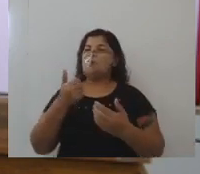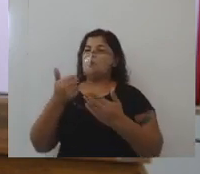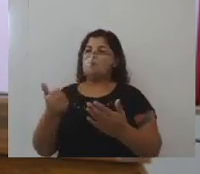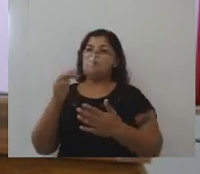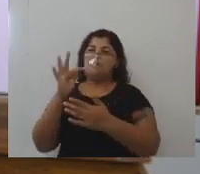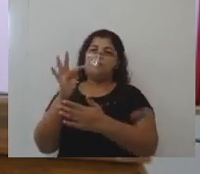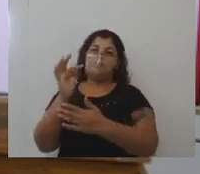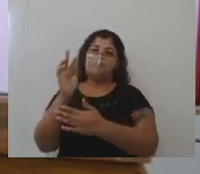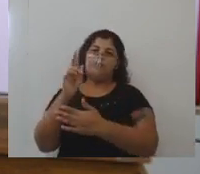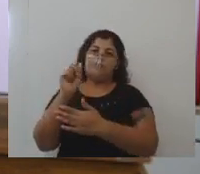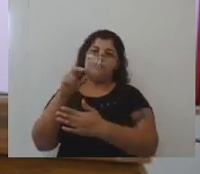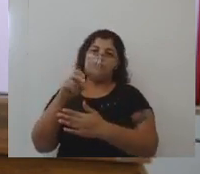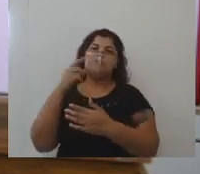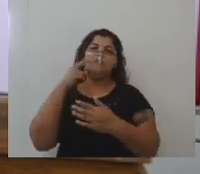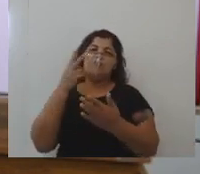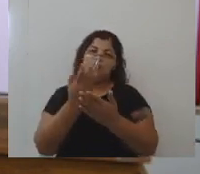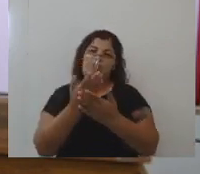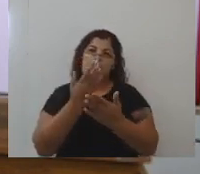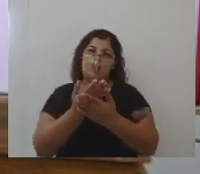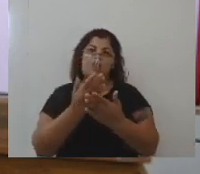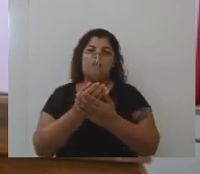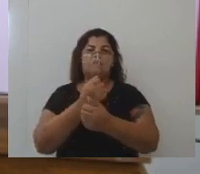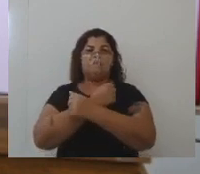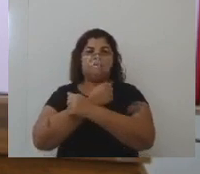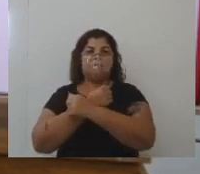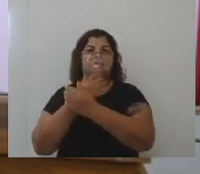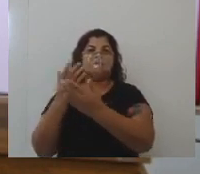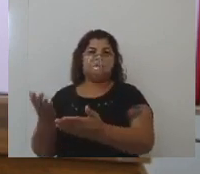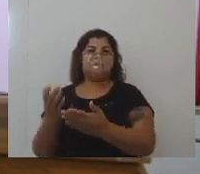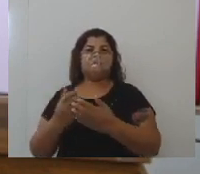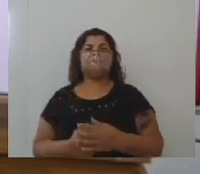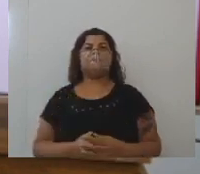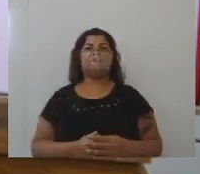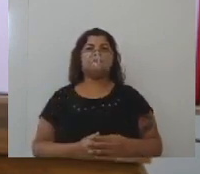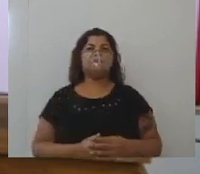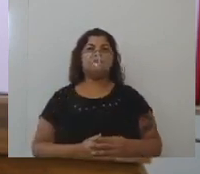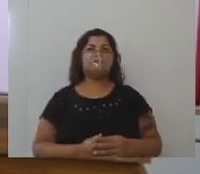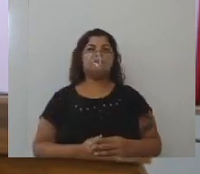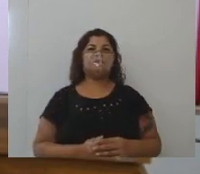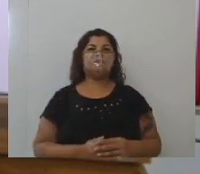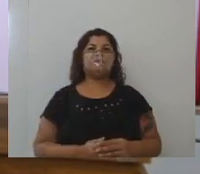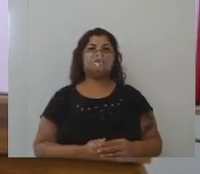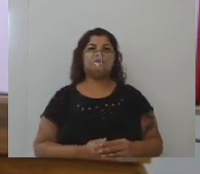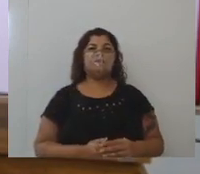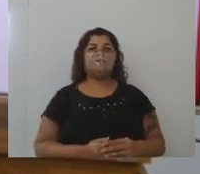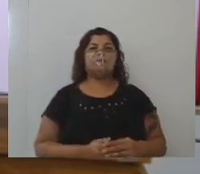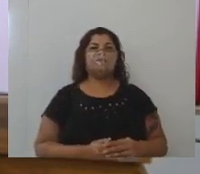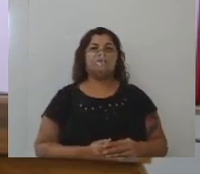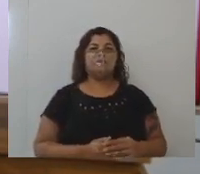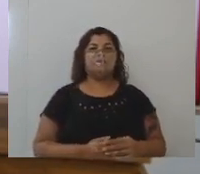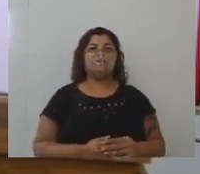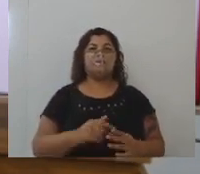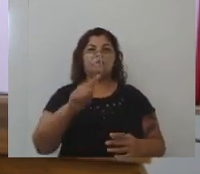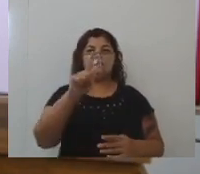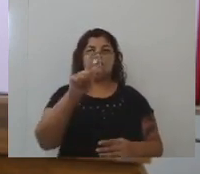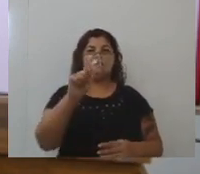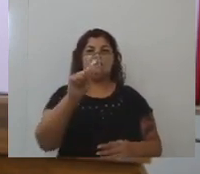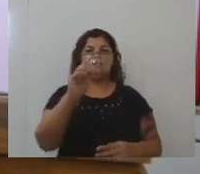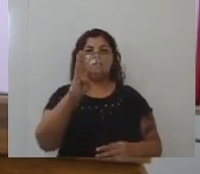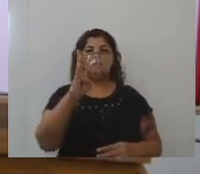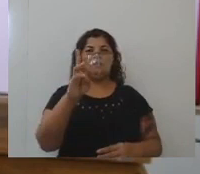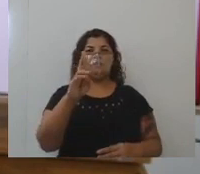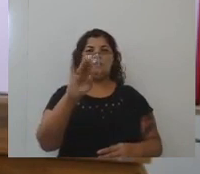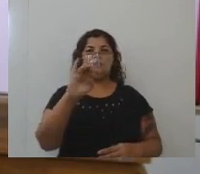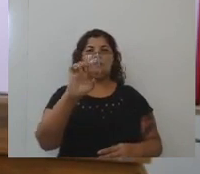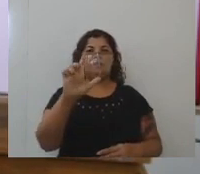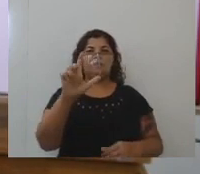assista às outras aulas e um abraço bem grande para você, viu? Próxima pergunta. Gabriel Caldas, de Petrolina. Vixe,